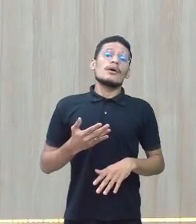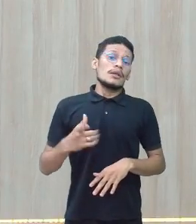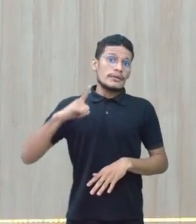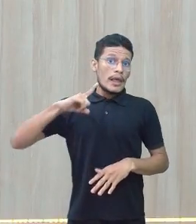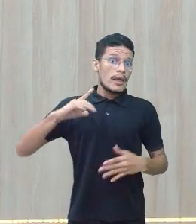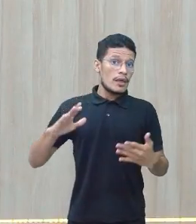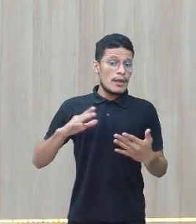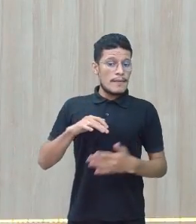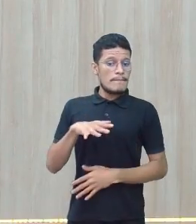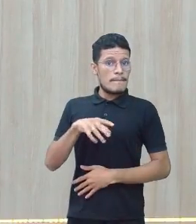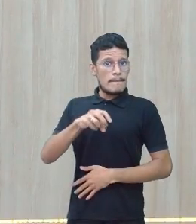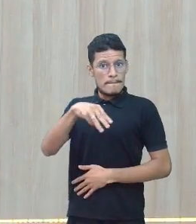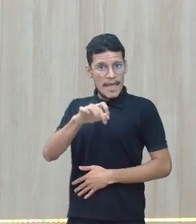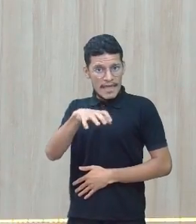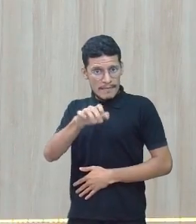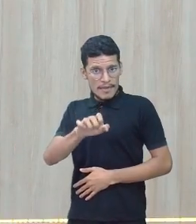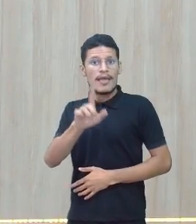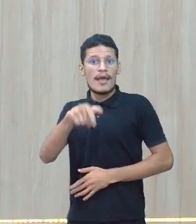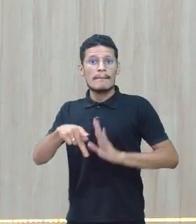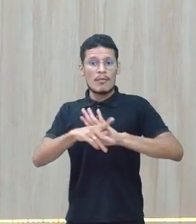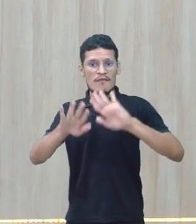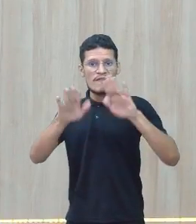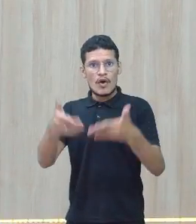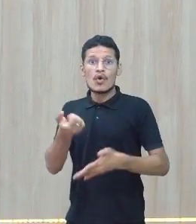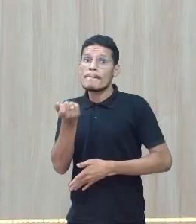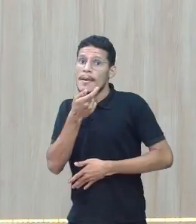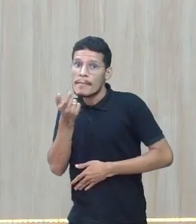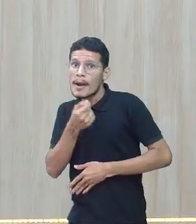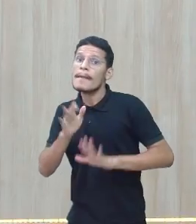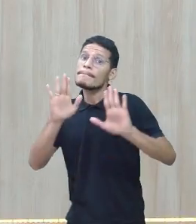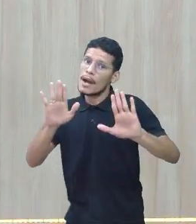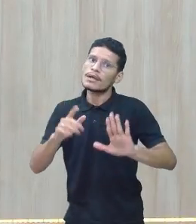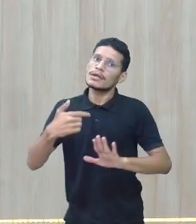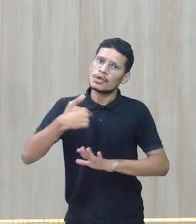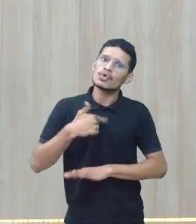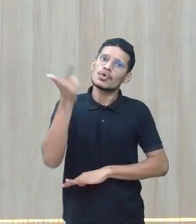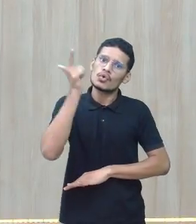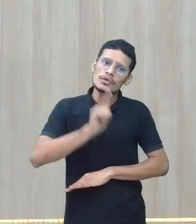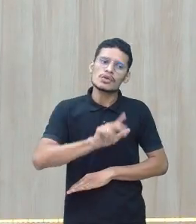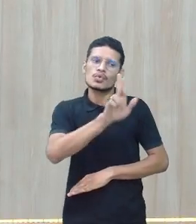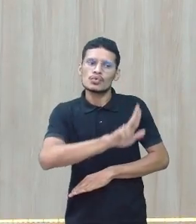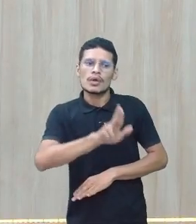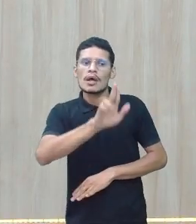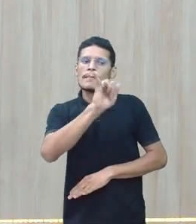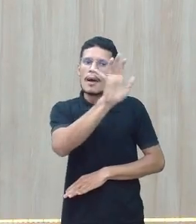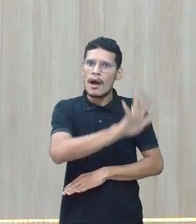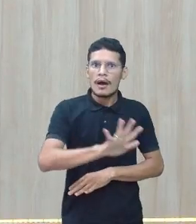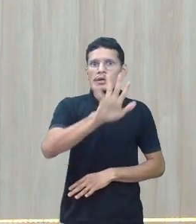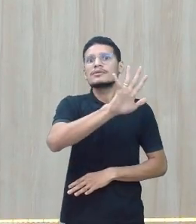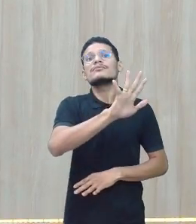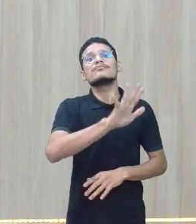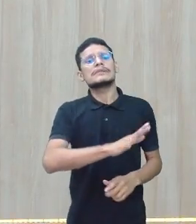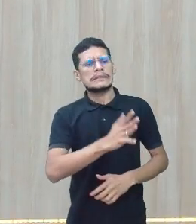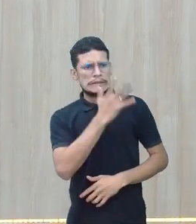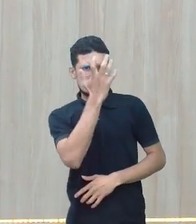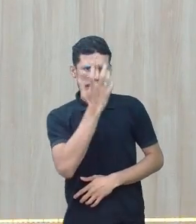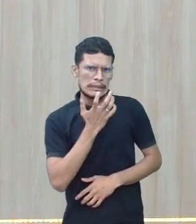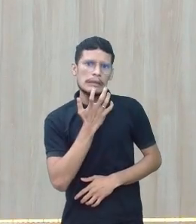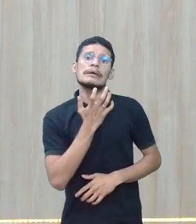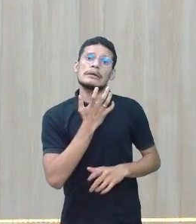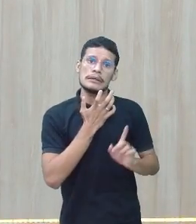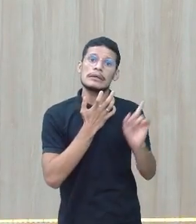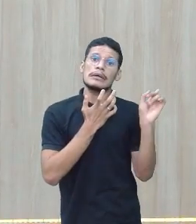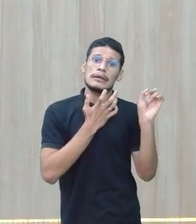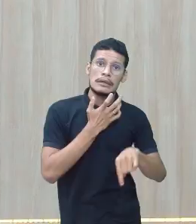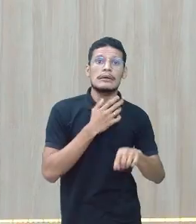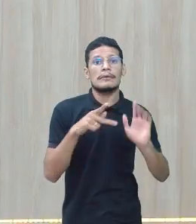esse humor, ele busca a graça, mas eu consigo utilizar imagens que aparentemente são mais sérias para